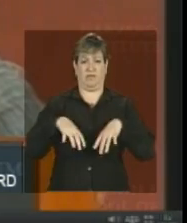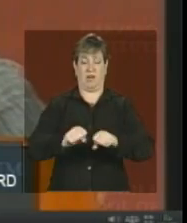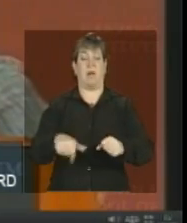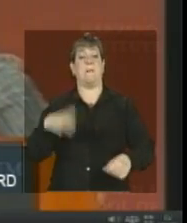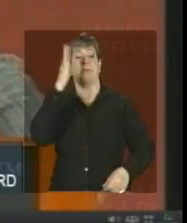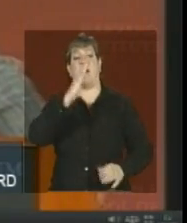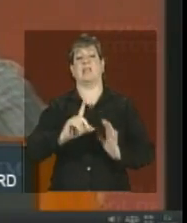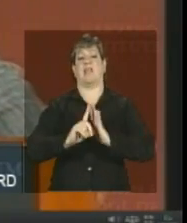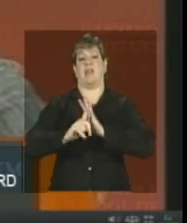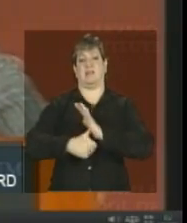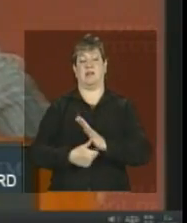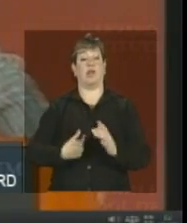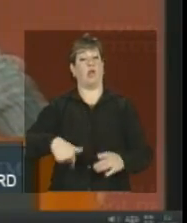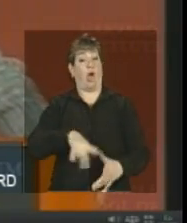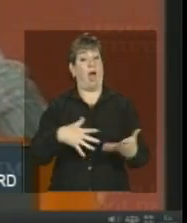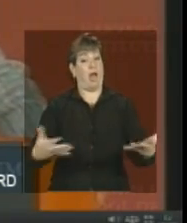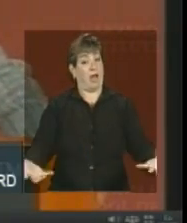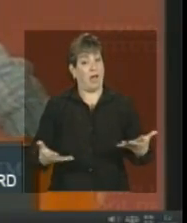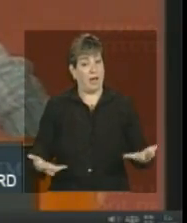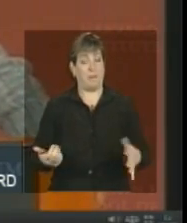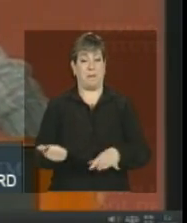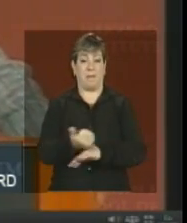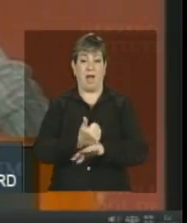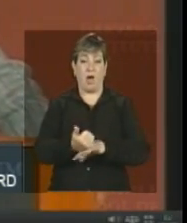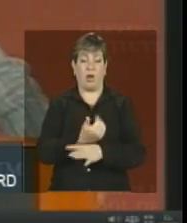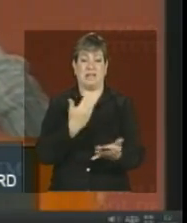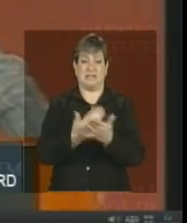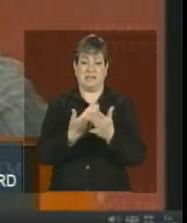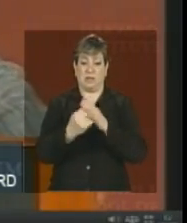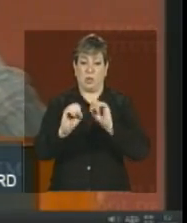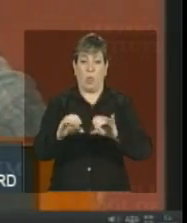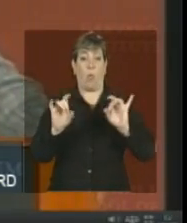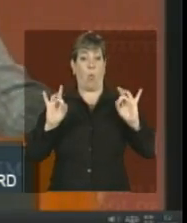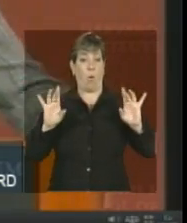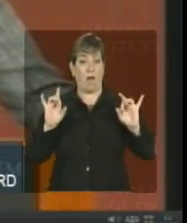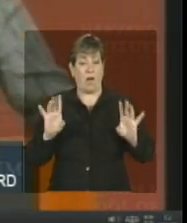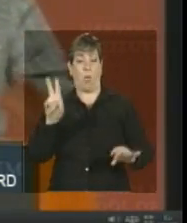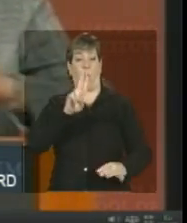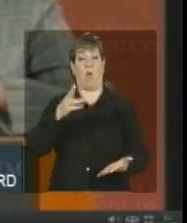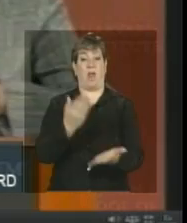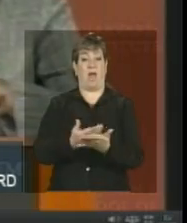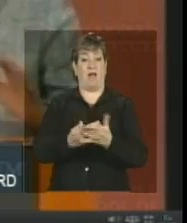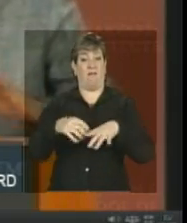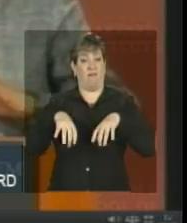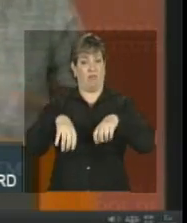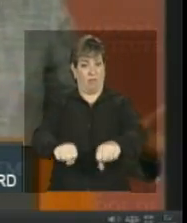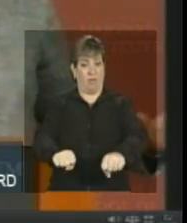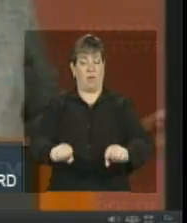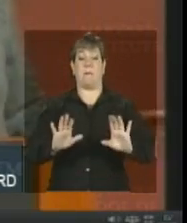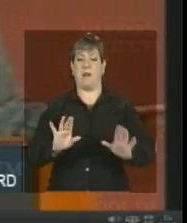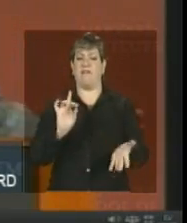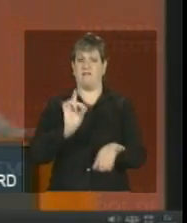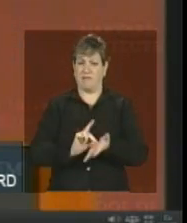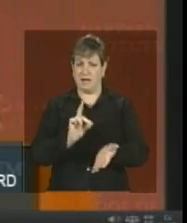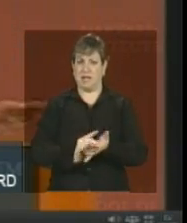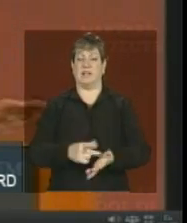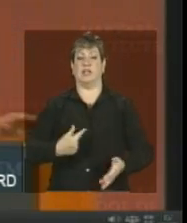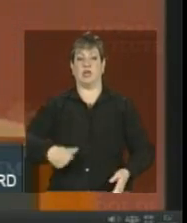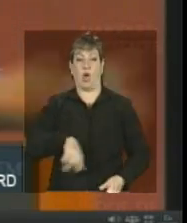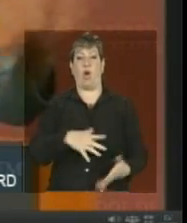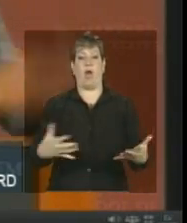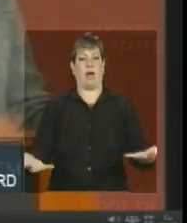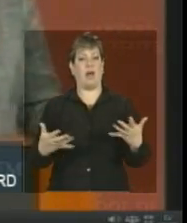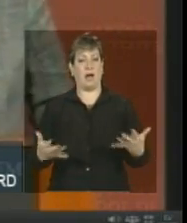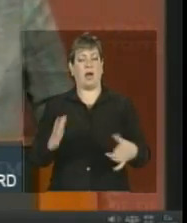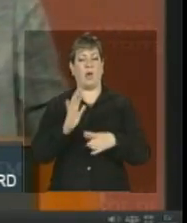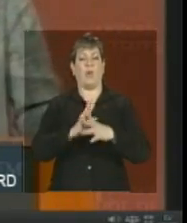nós queremos melhorar a qualidade do ensino universitário, mas, de fato, nós queremos resolver